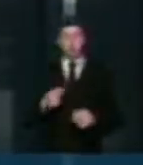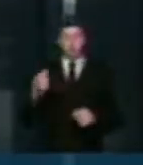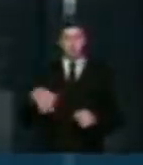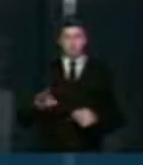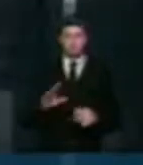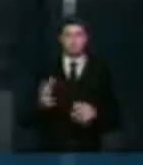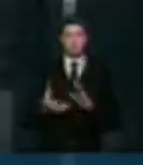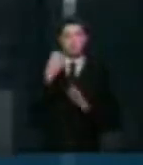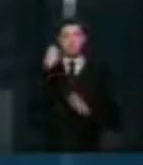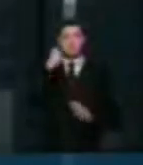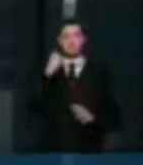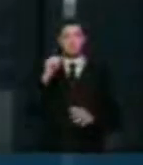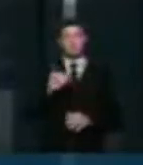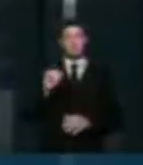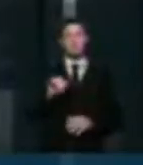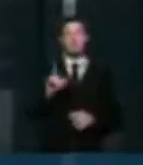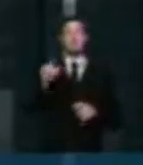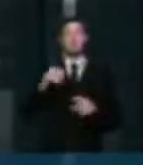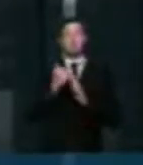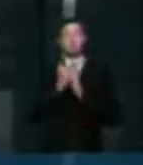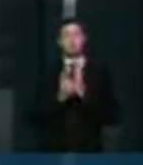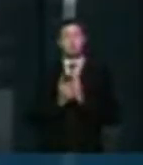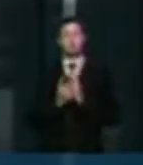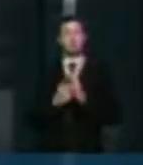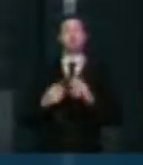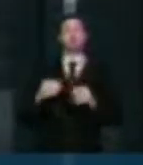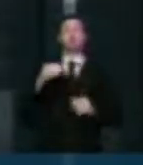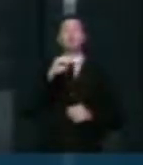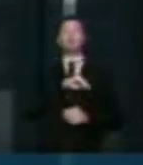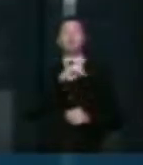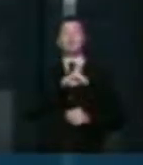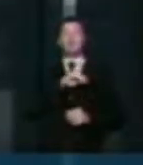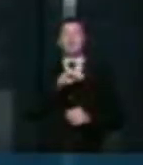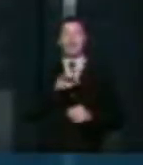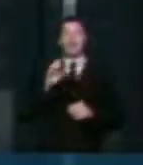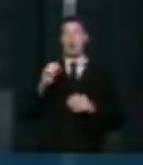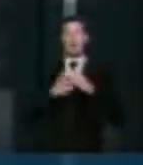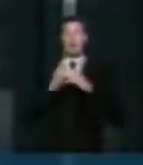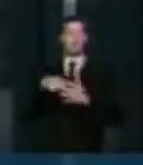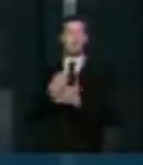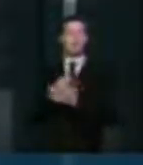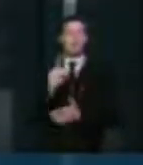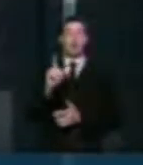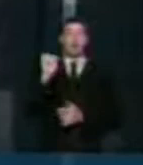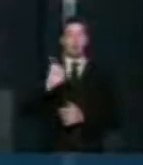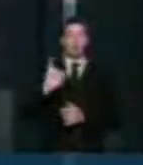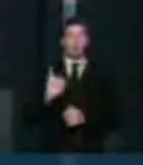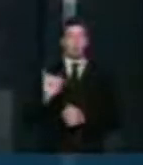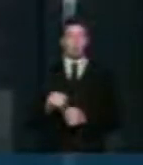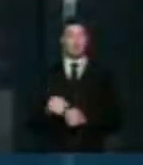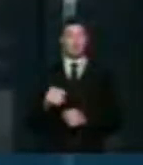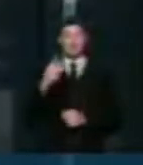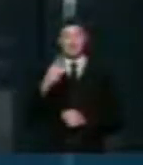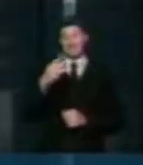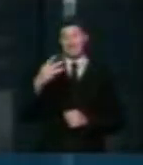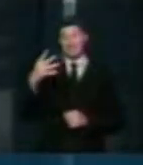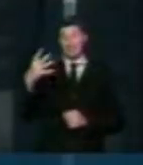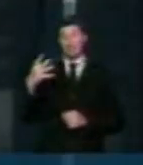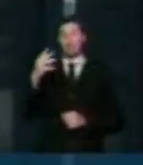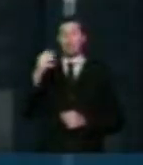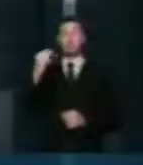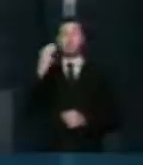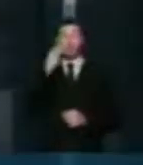líquidos da desoneração da contribuição patronal sobre a folha de pagamento, 534 milhões de reais